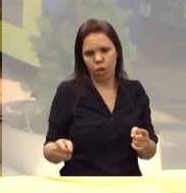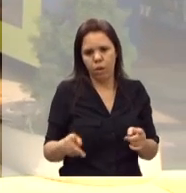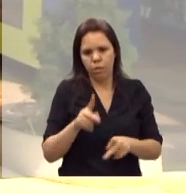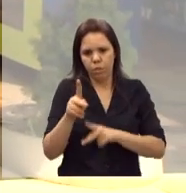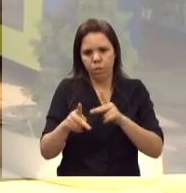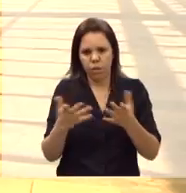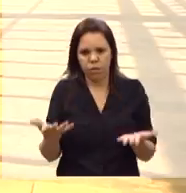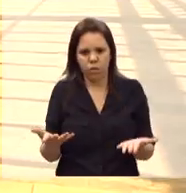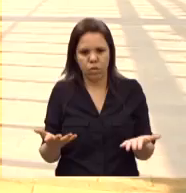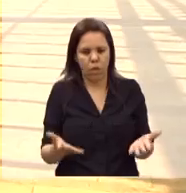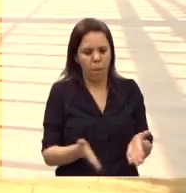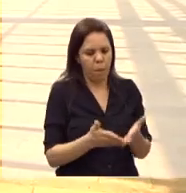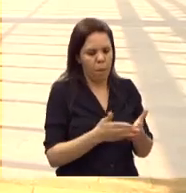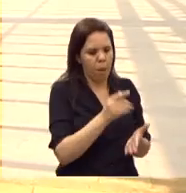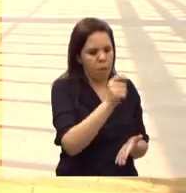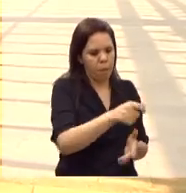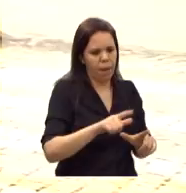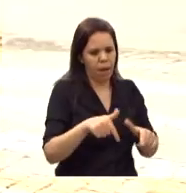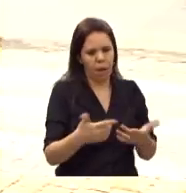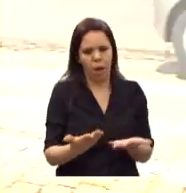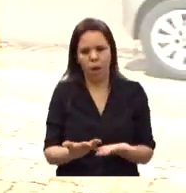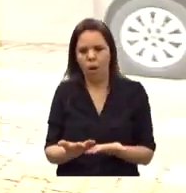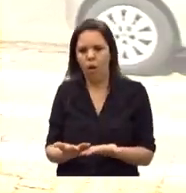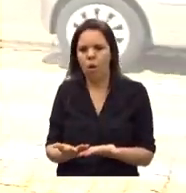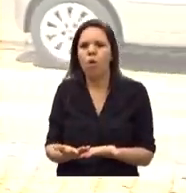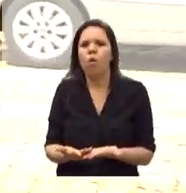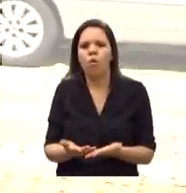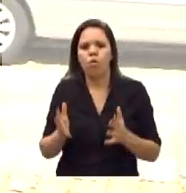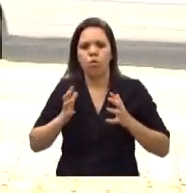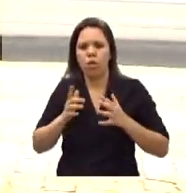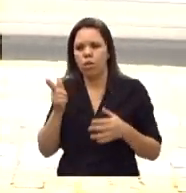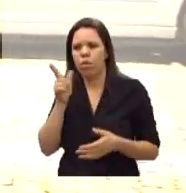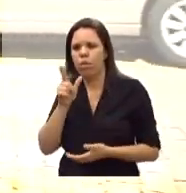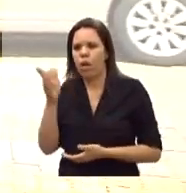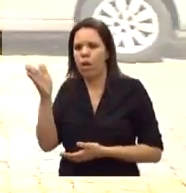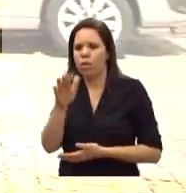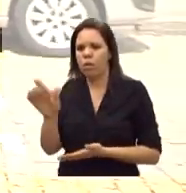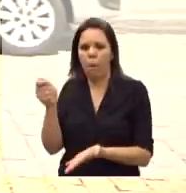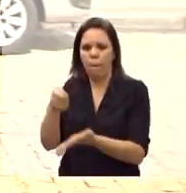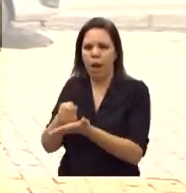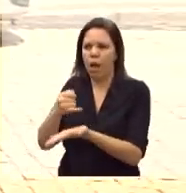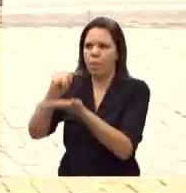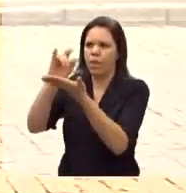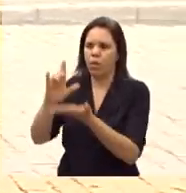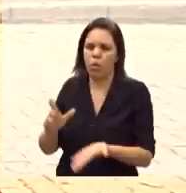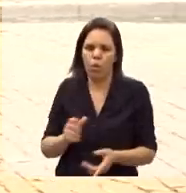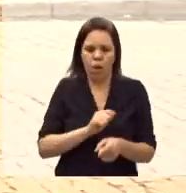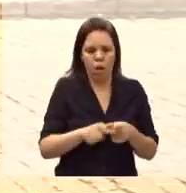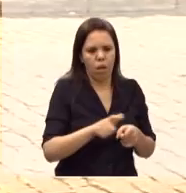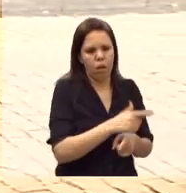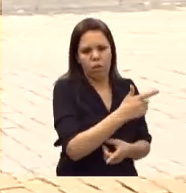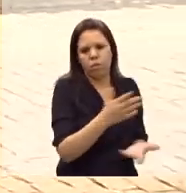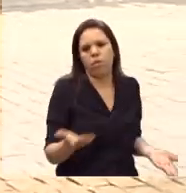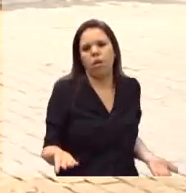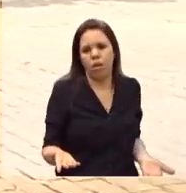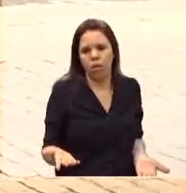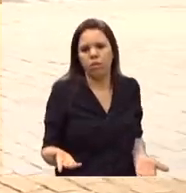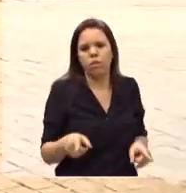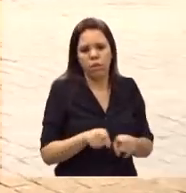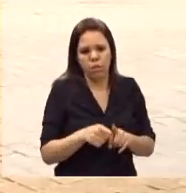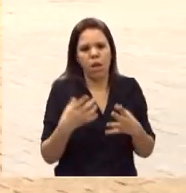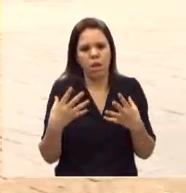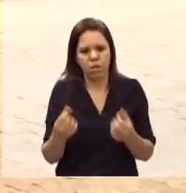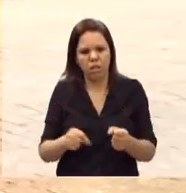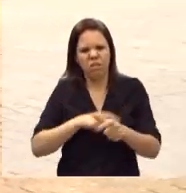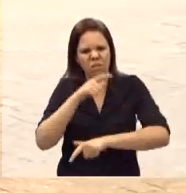são mais ricos, né, tenha essa isenção de pagamento de IPTU e os alugados não. E também reconhecendo, Viviane, o